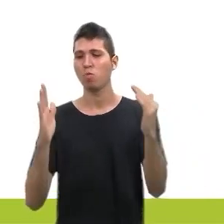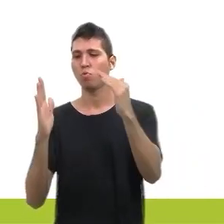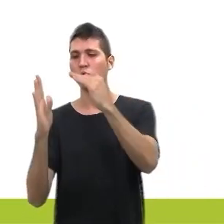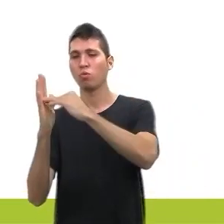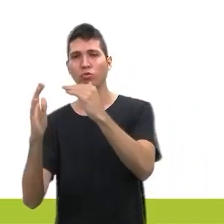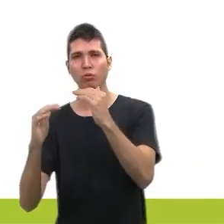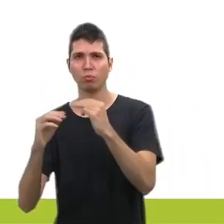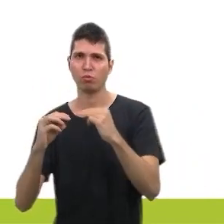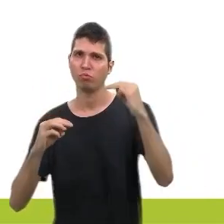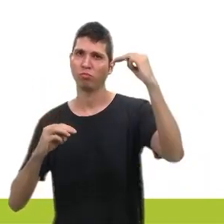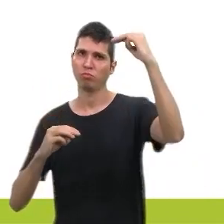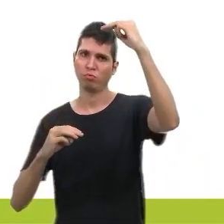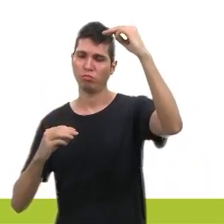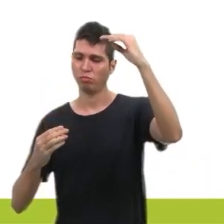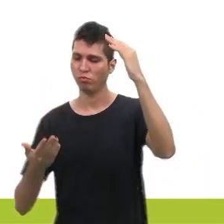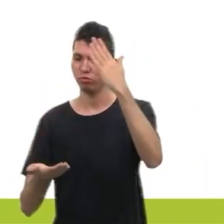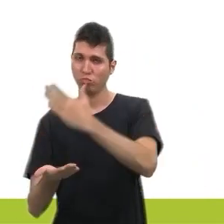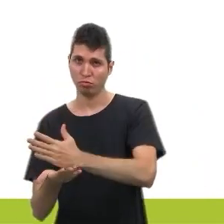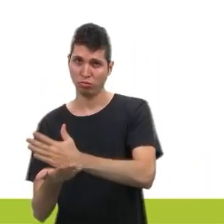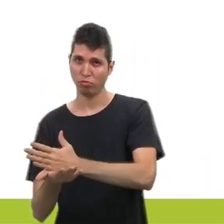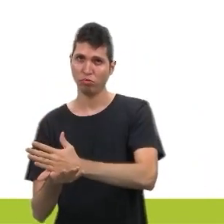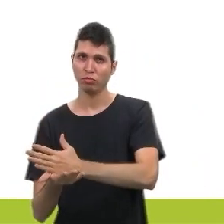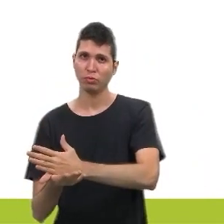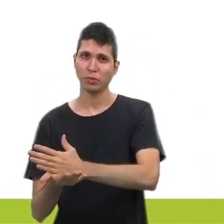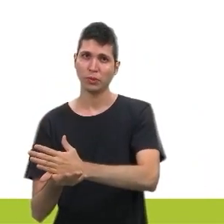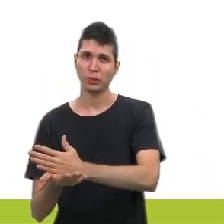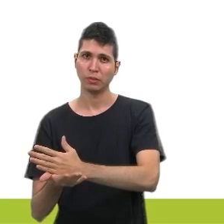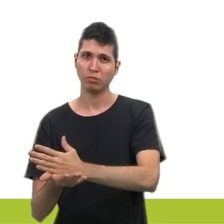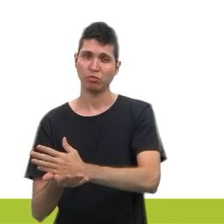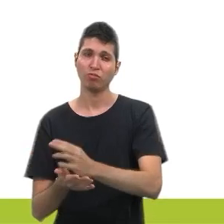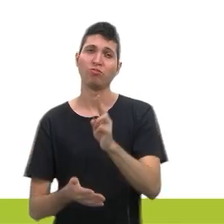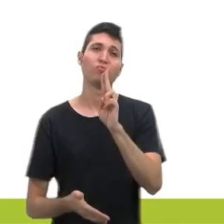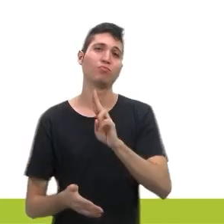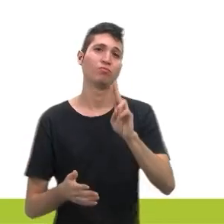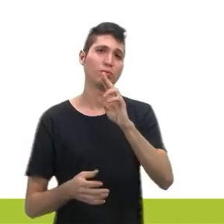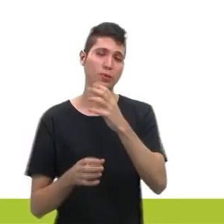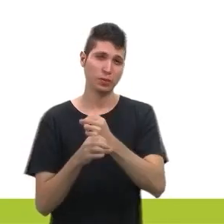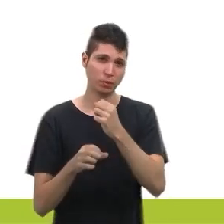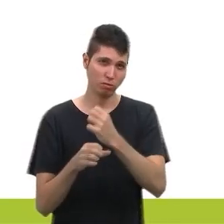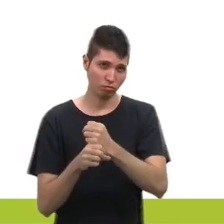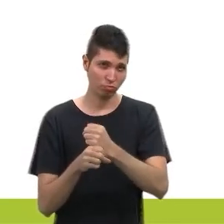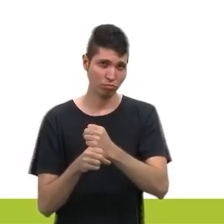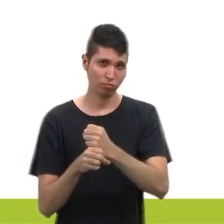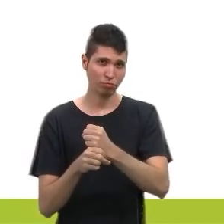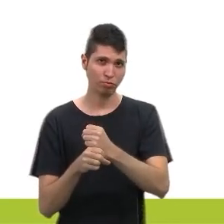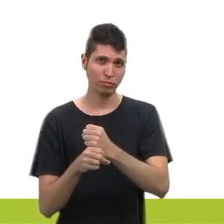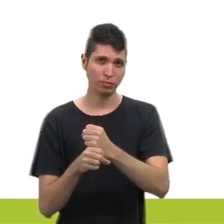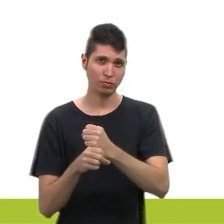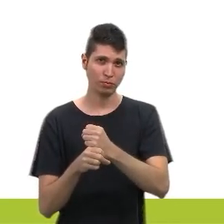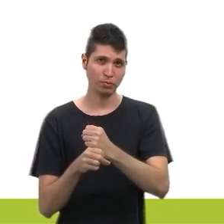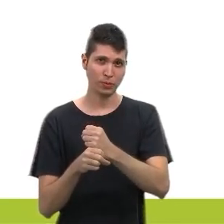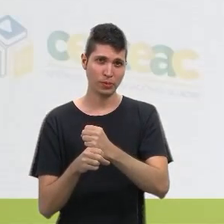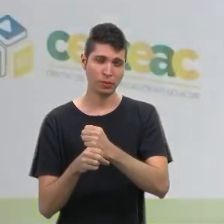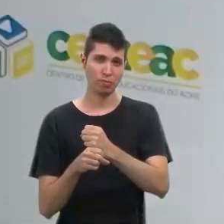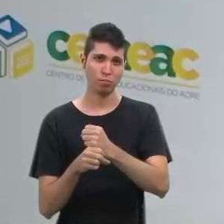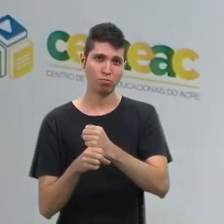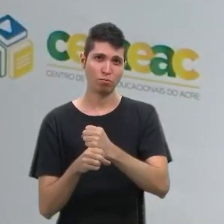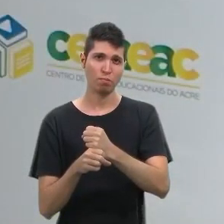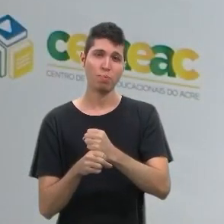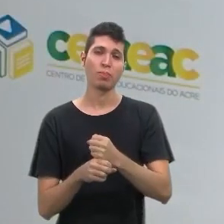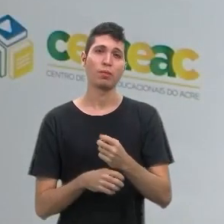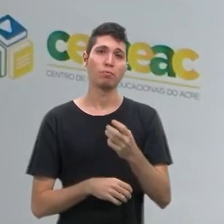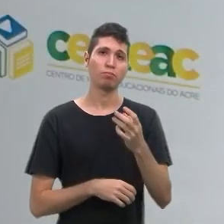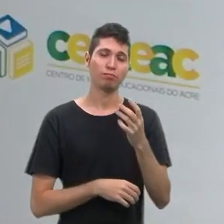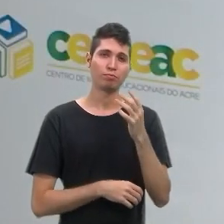bem? Fica atento nessa dica porque a gente vai trabalhar o problema de acordo com as respostas. Então é bem